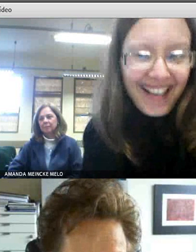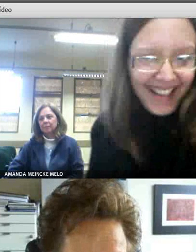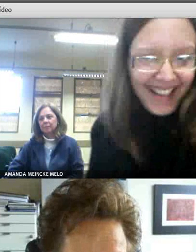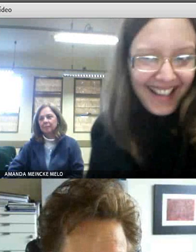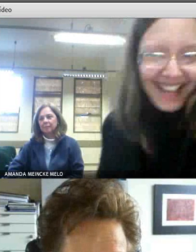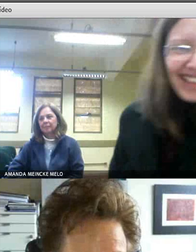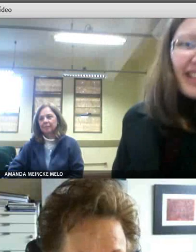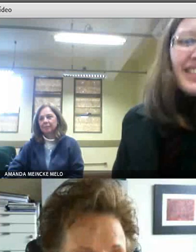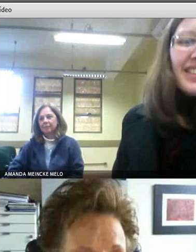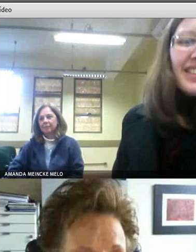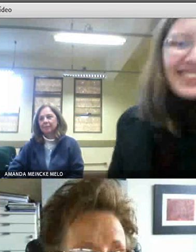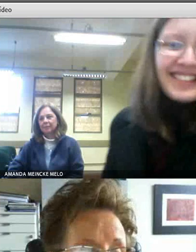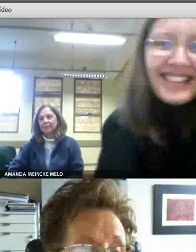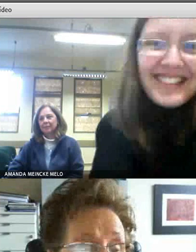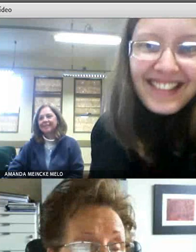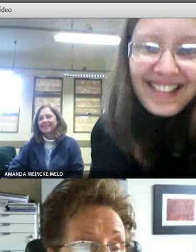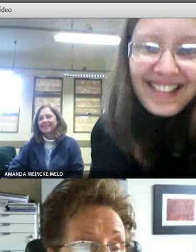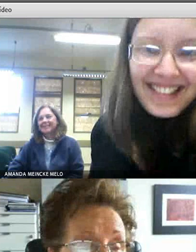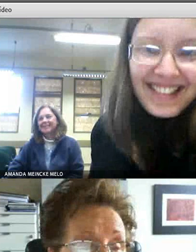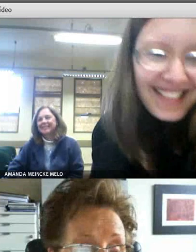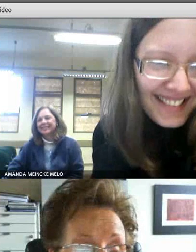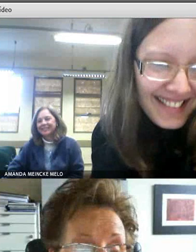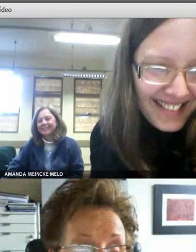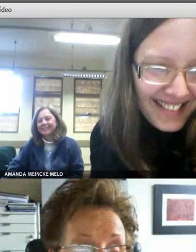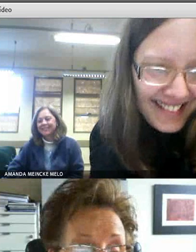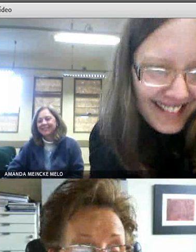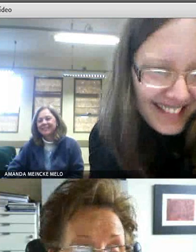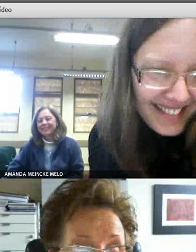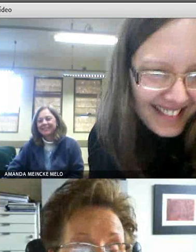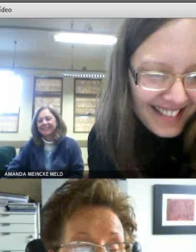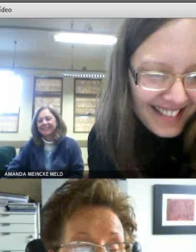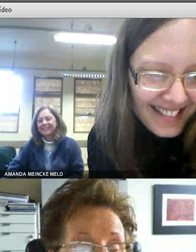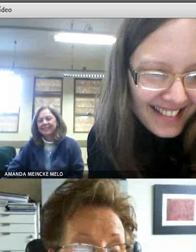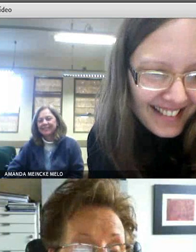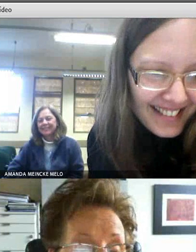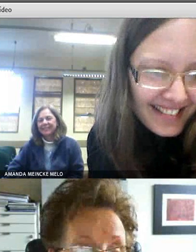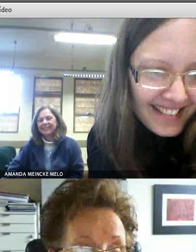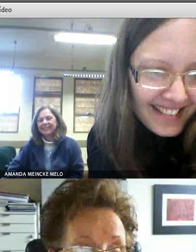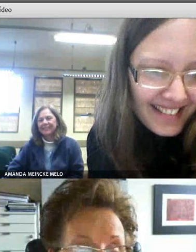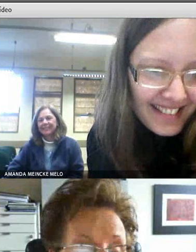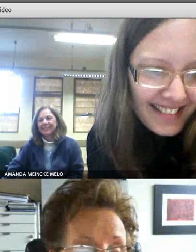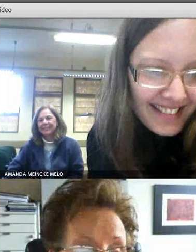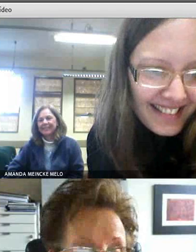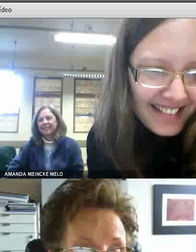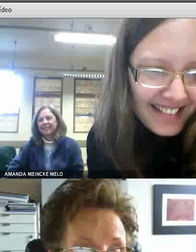Catapava do Sul. Ah, que bom. Parabenizamos a professora Léa por sua...